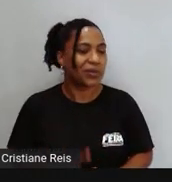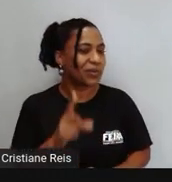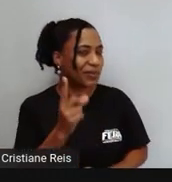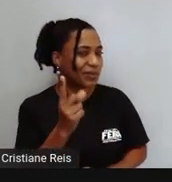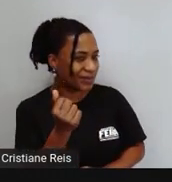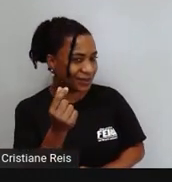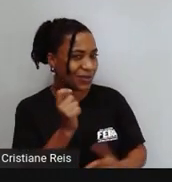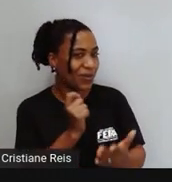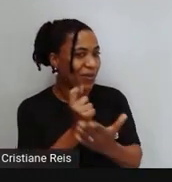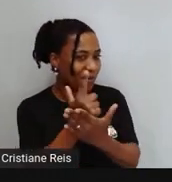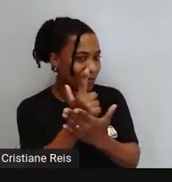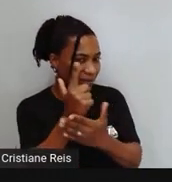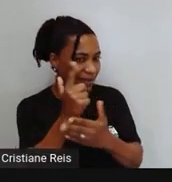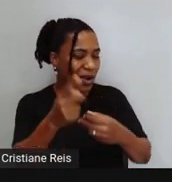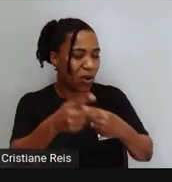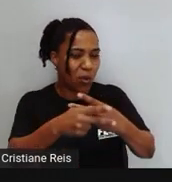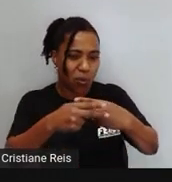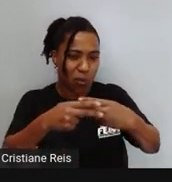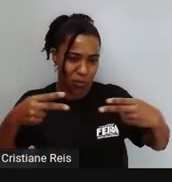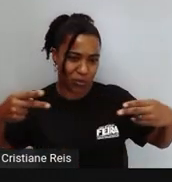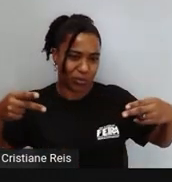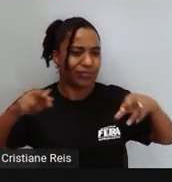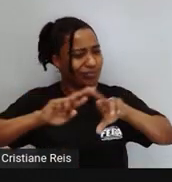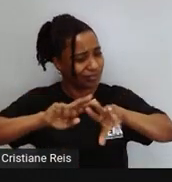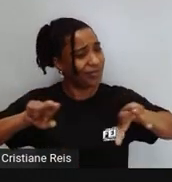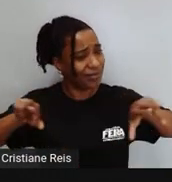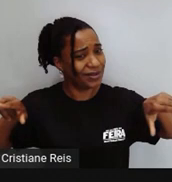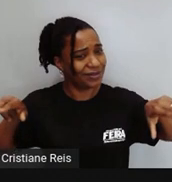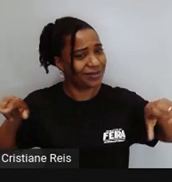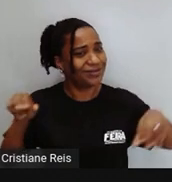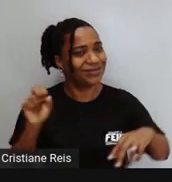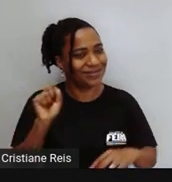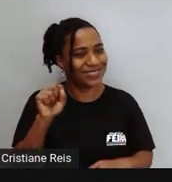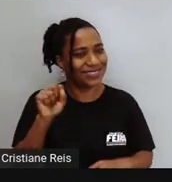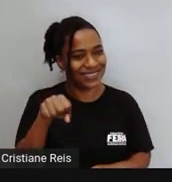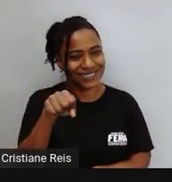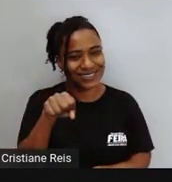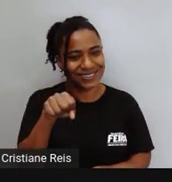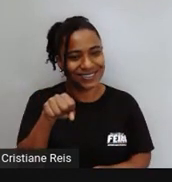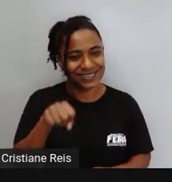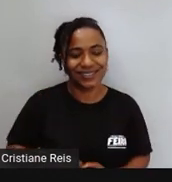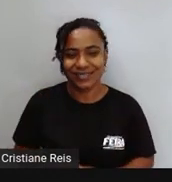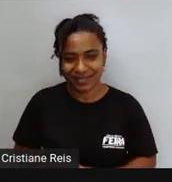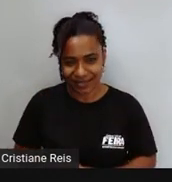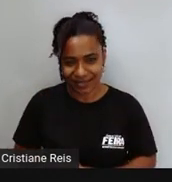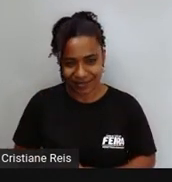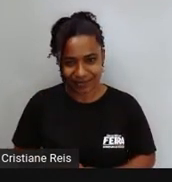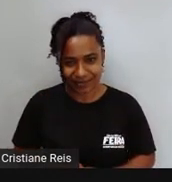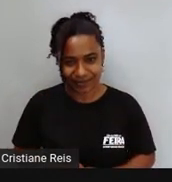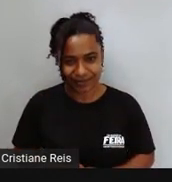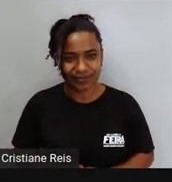coisas? Yes, money can buy a lot of things.